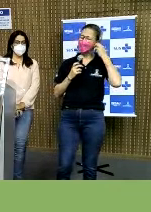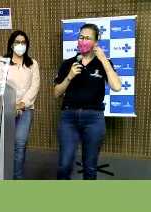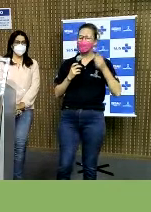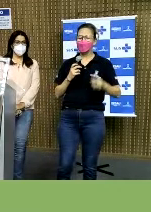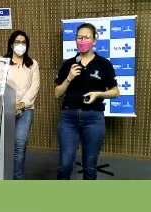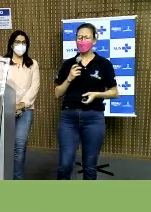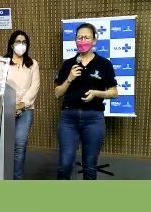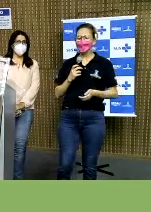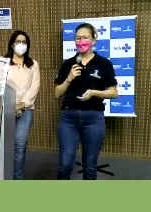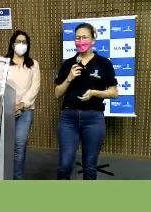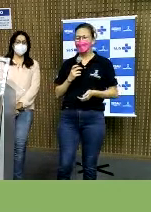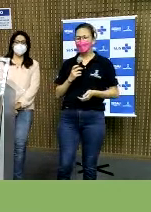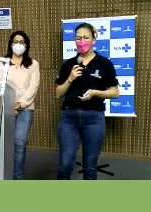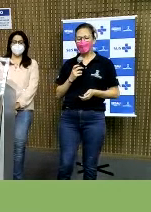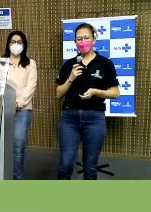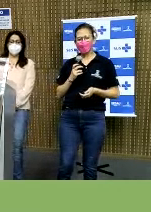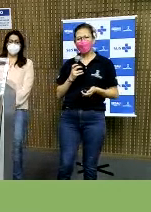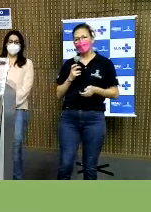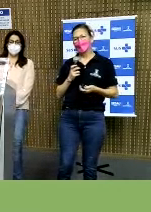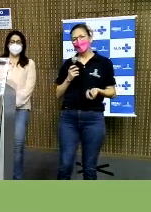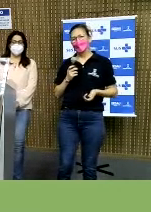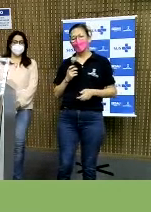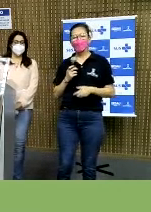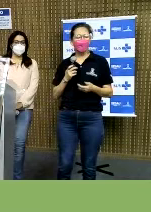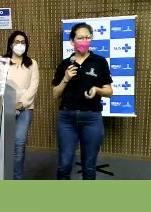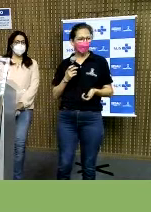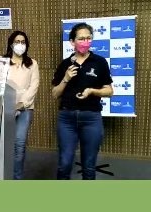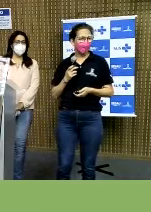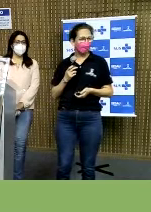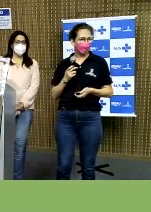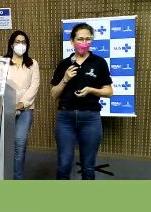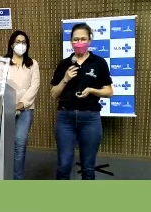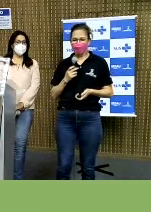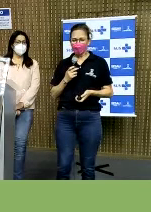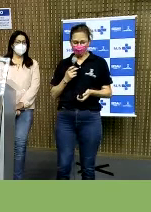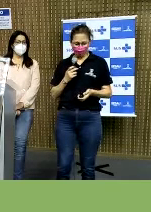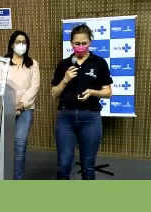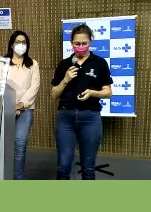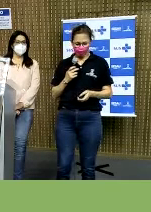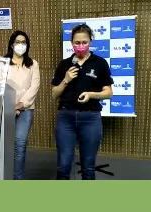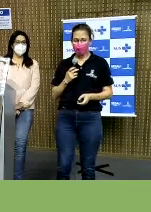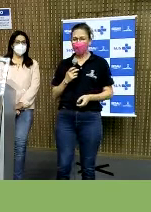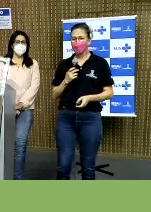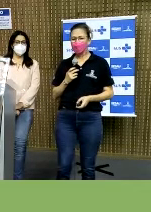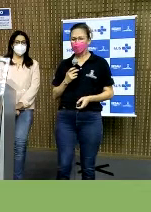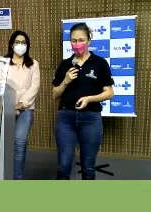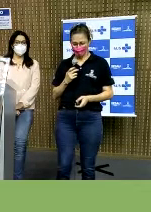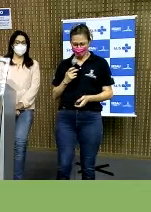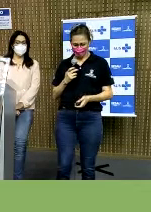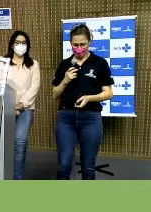de capacitação, né? Mas a gente tenta ajudar na maneira do possível.